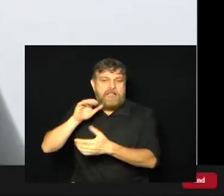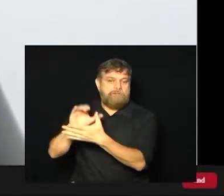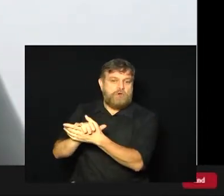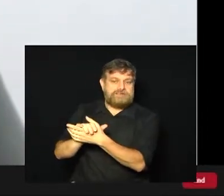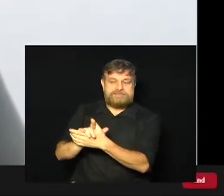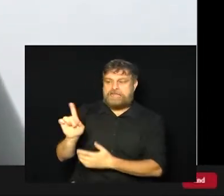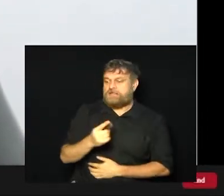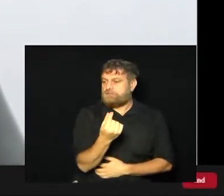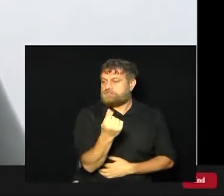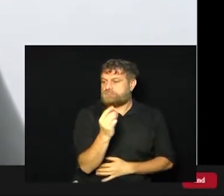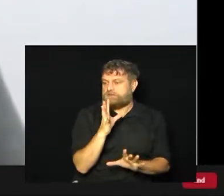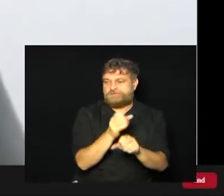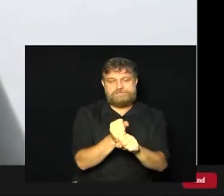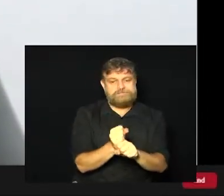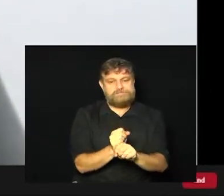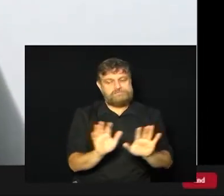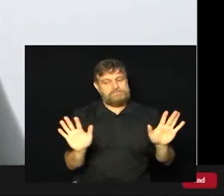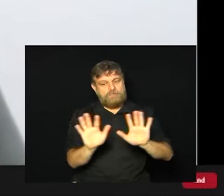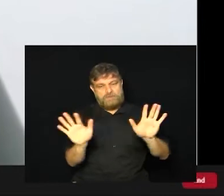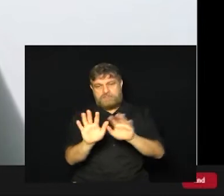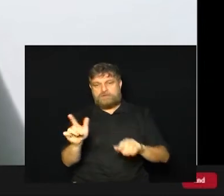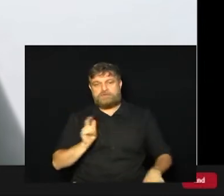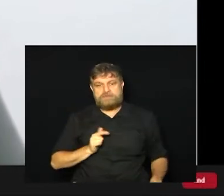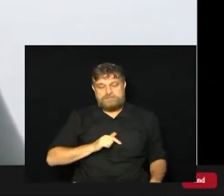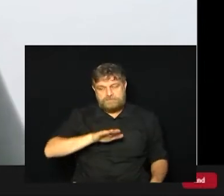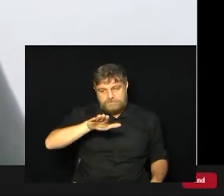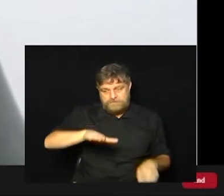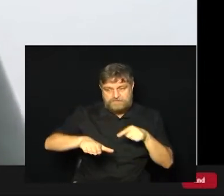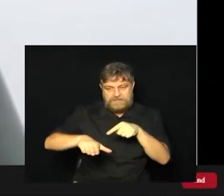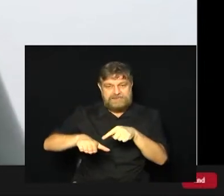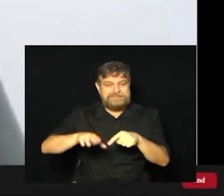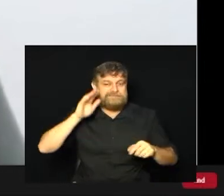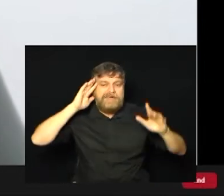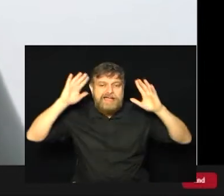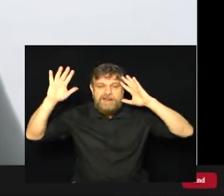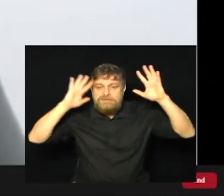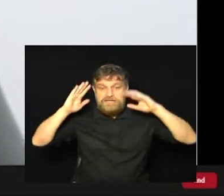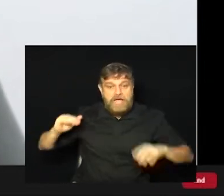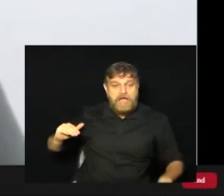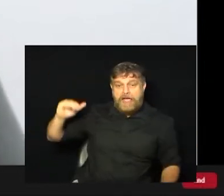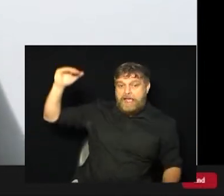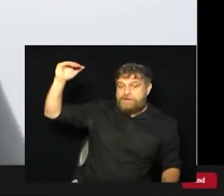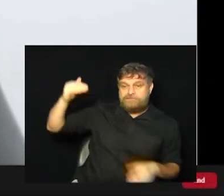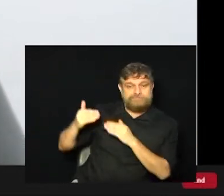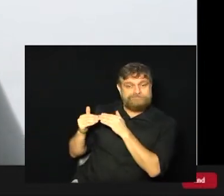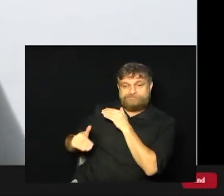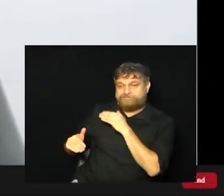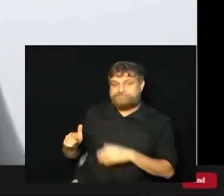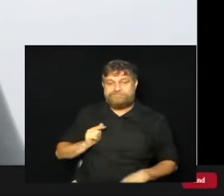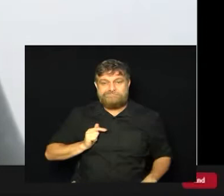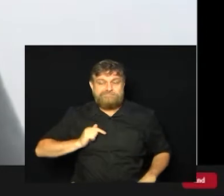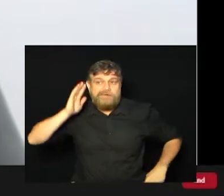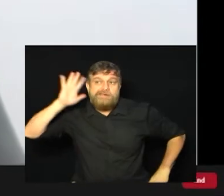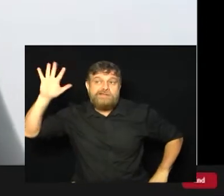juntar dinheiro. Então, assim, uma criança vai ter essa ilusão. Para um adulto já não caberia mais esse tipo de